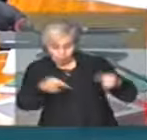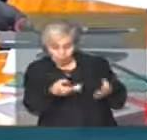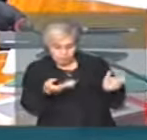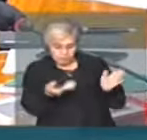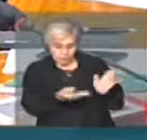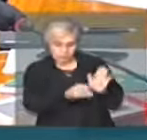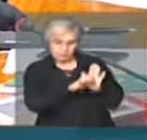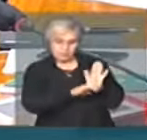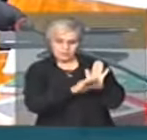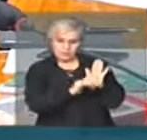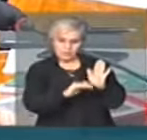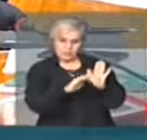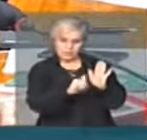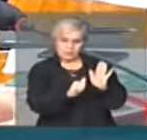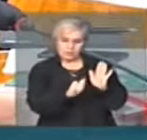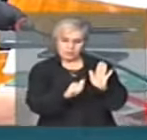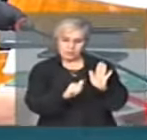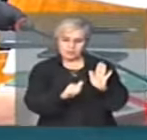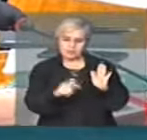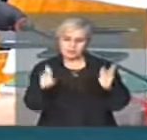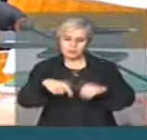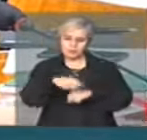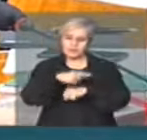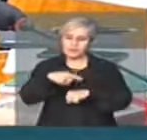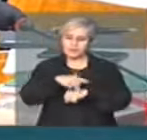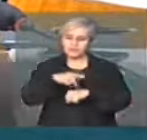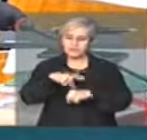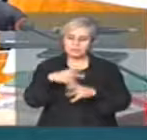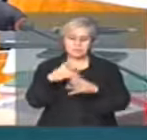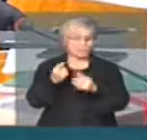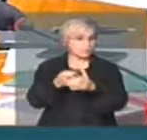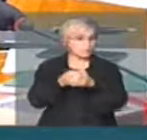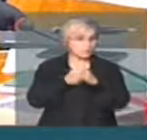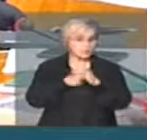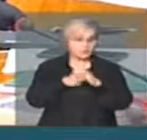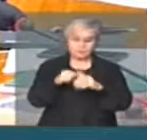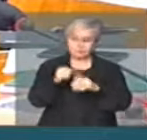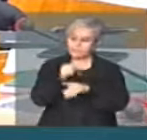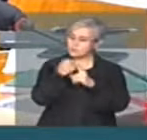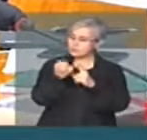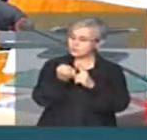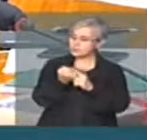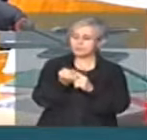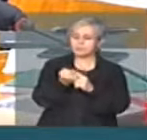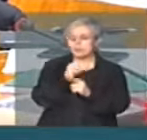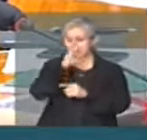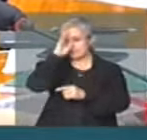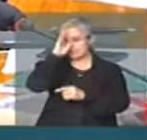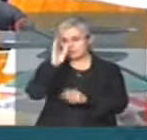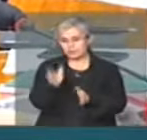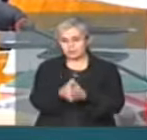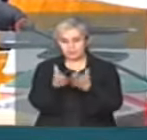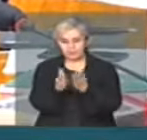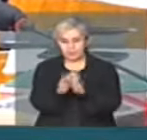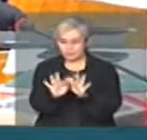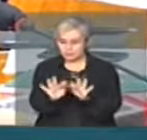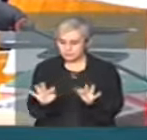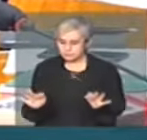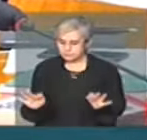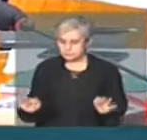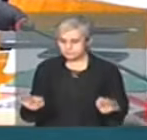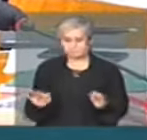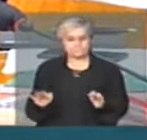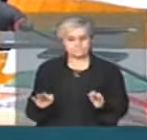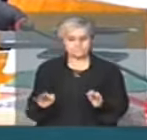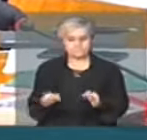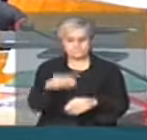num país com imensa dívida social, especialmente frente aos mais frágeis, aos mais